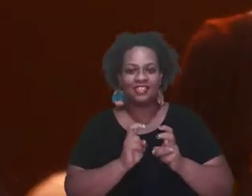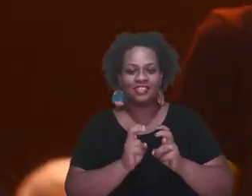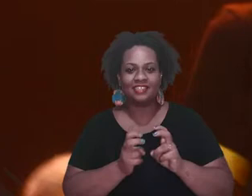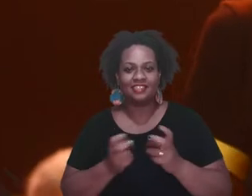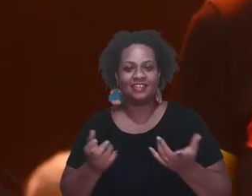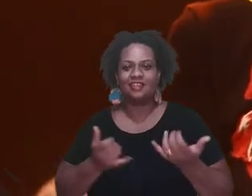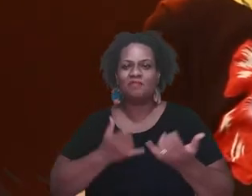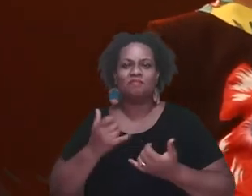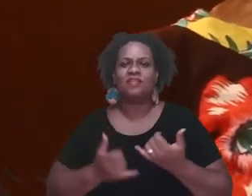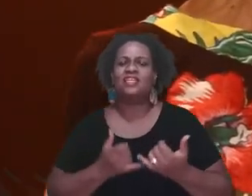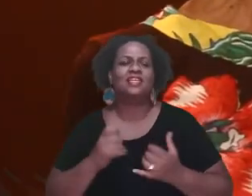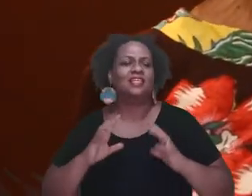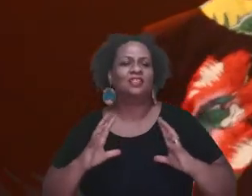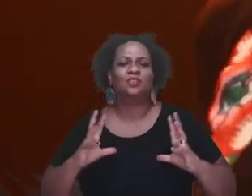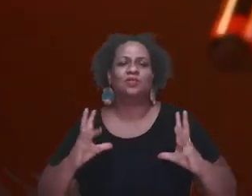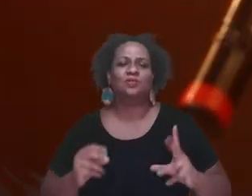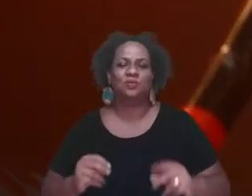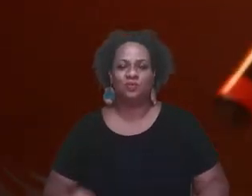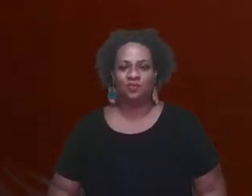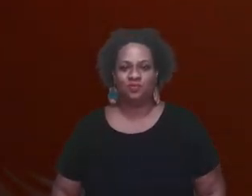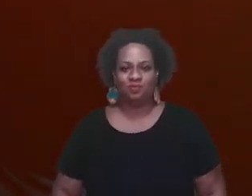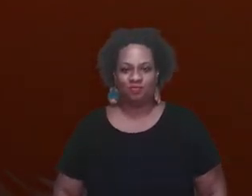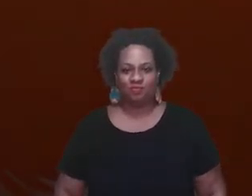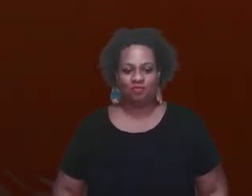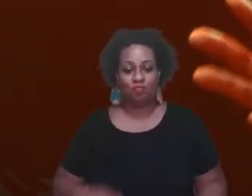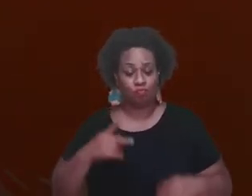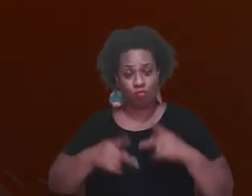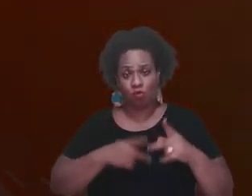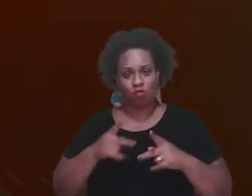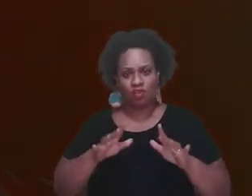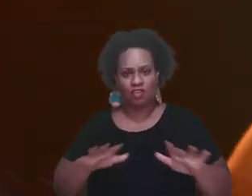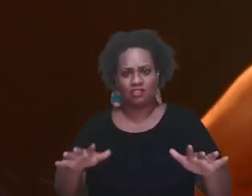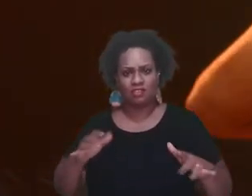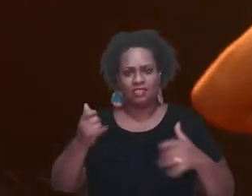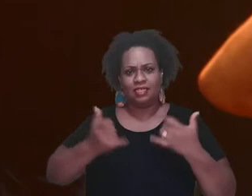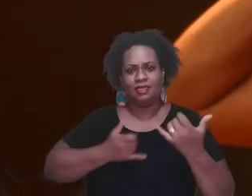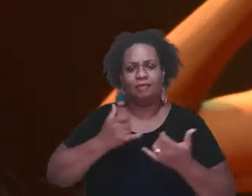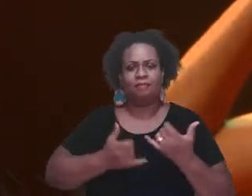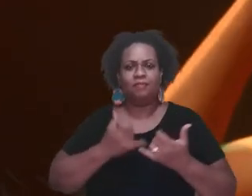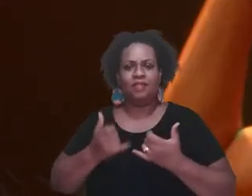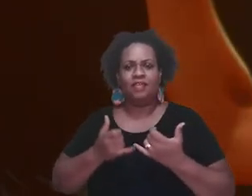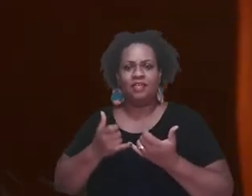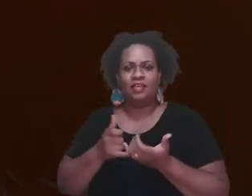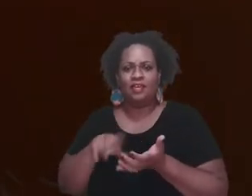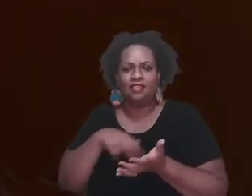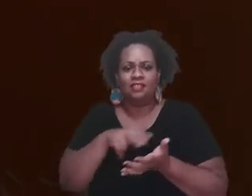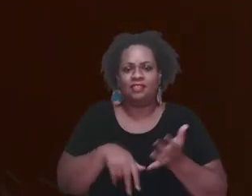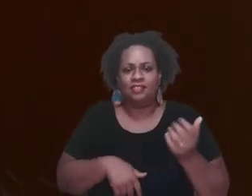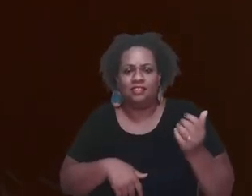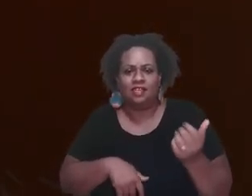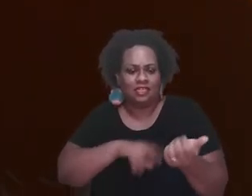eu gostaria de brincar com tudo o nosso qualquer aqui é assim a gente brinca a gente faz levada de